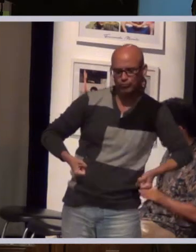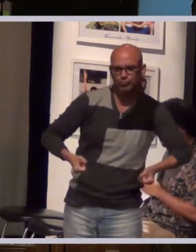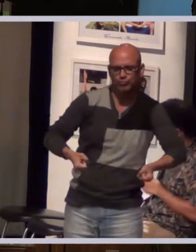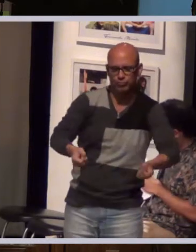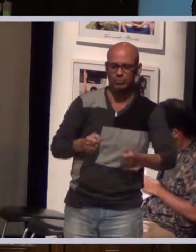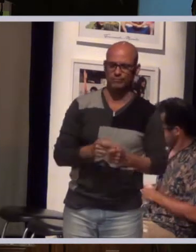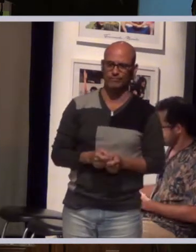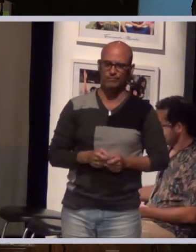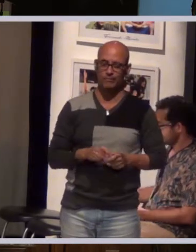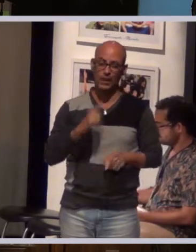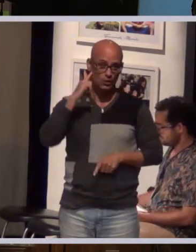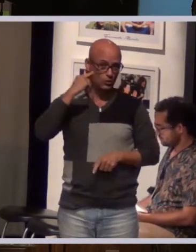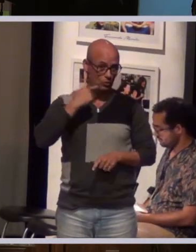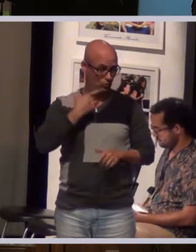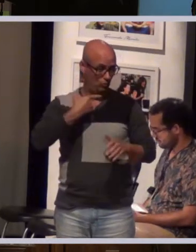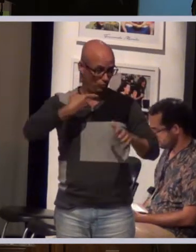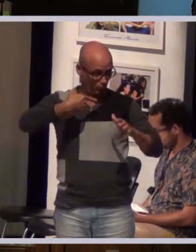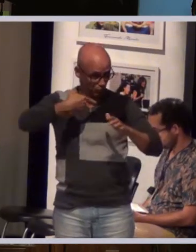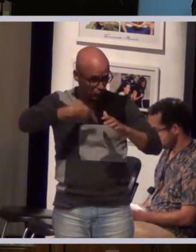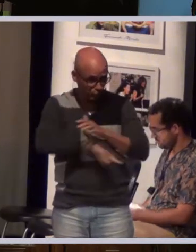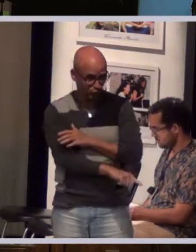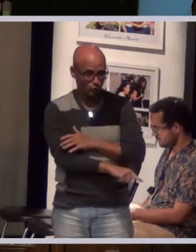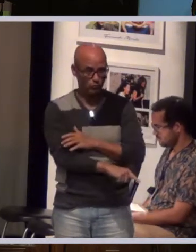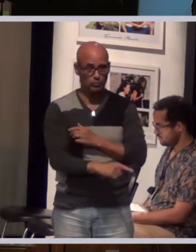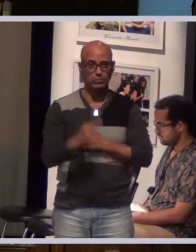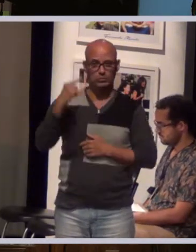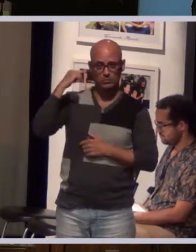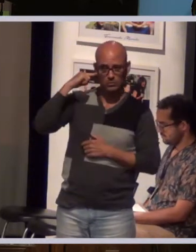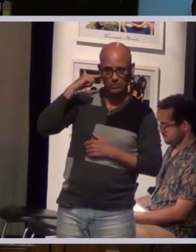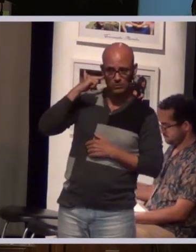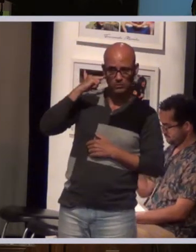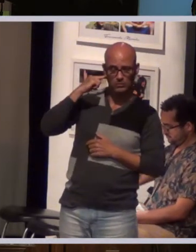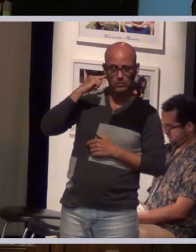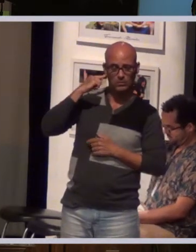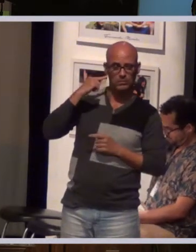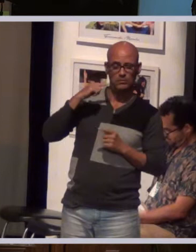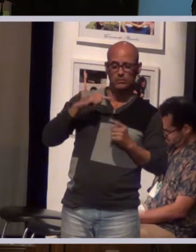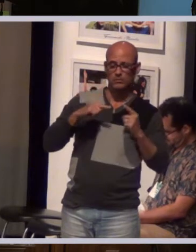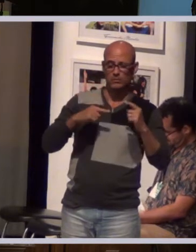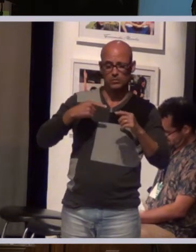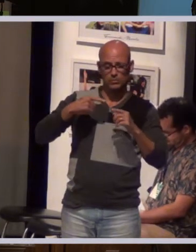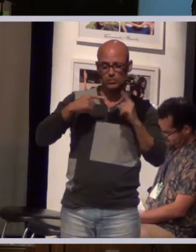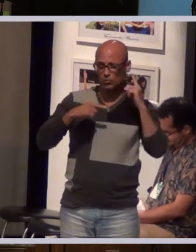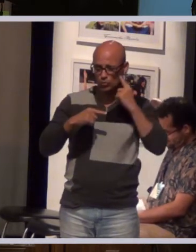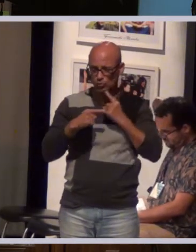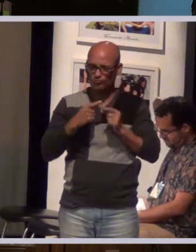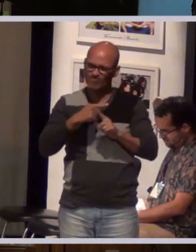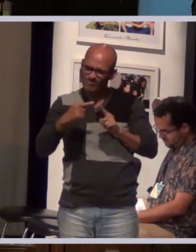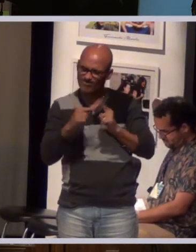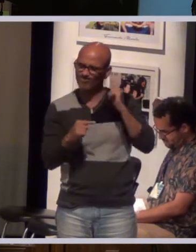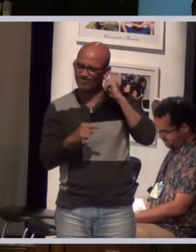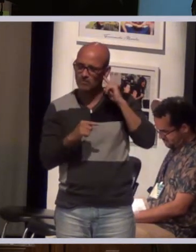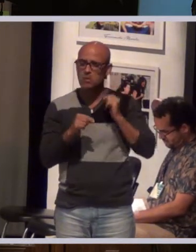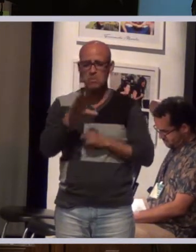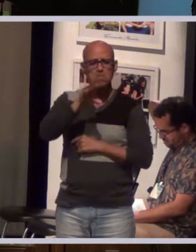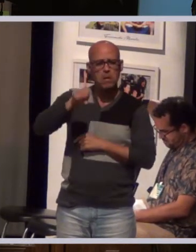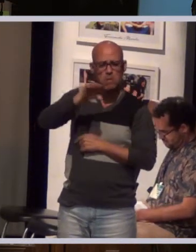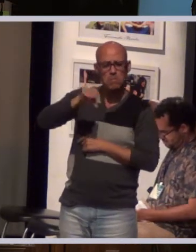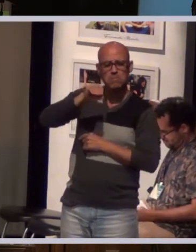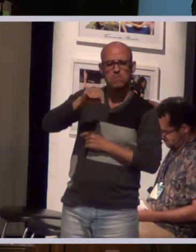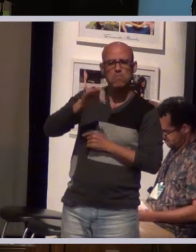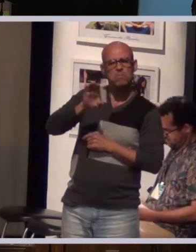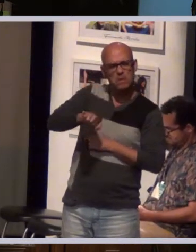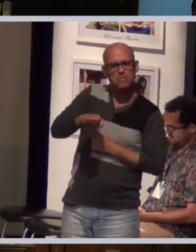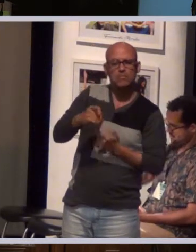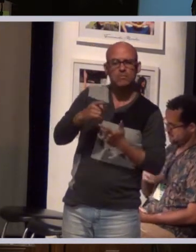em grau severo no ouvido direito e moderado no ouvido esquerdo, oraliza bem e conta que aprendeu a